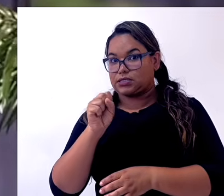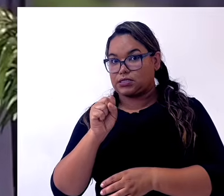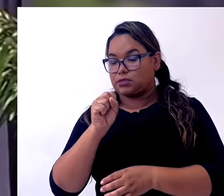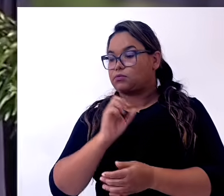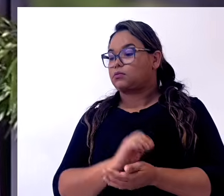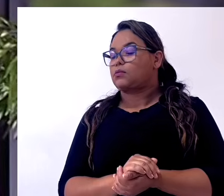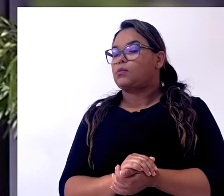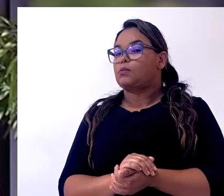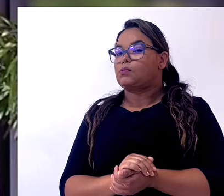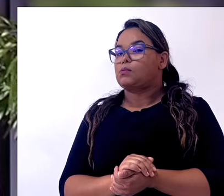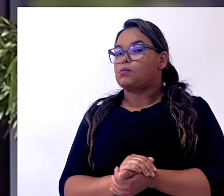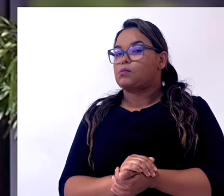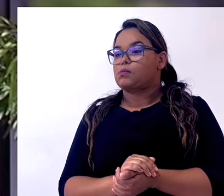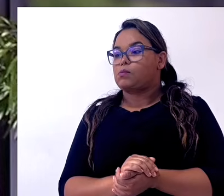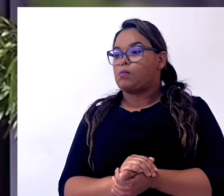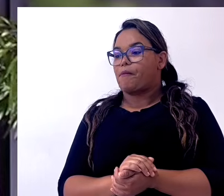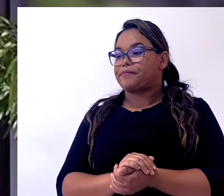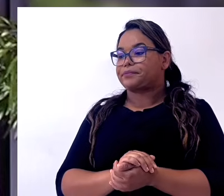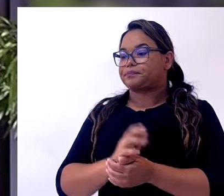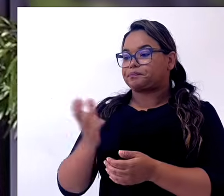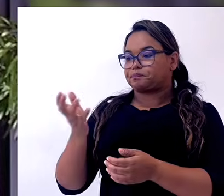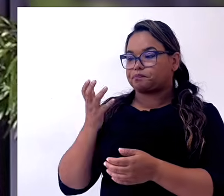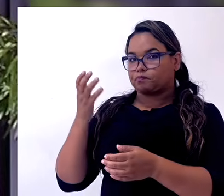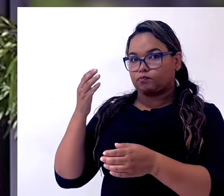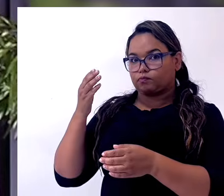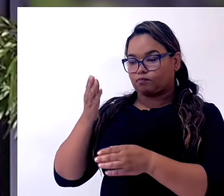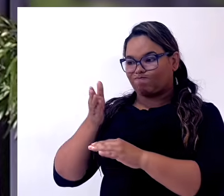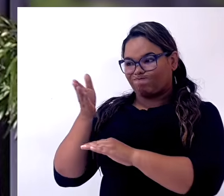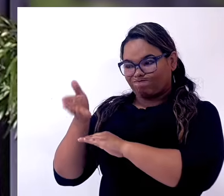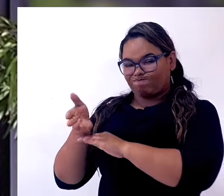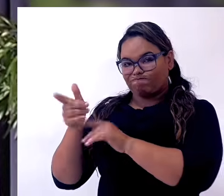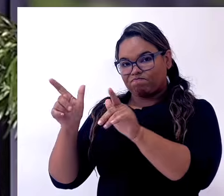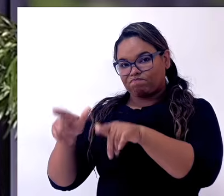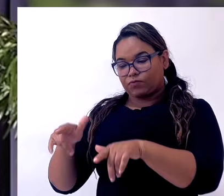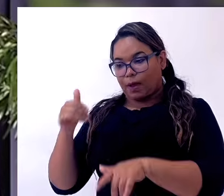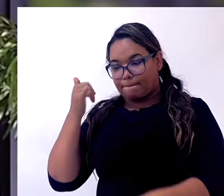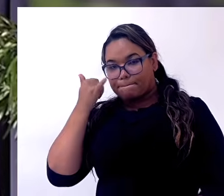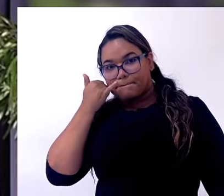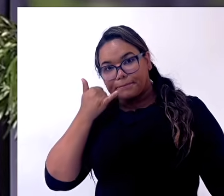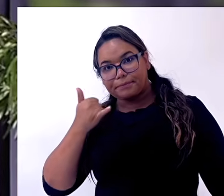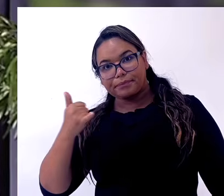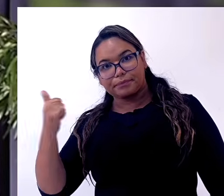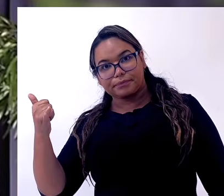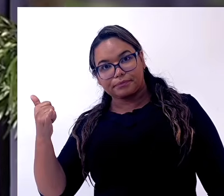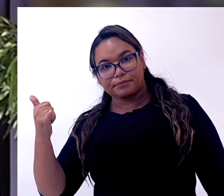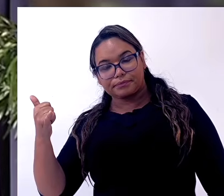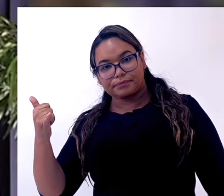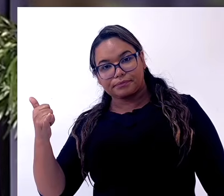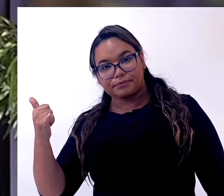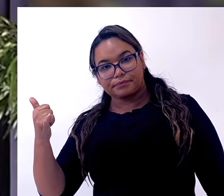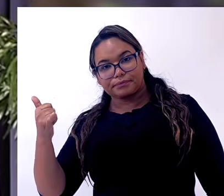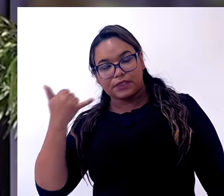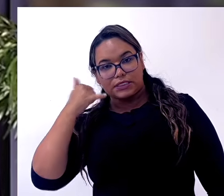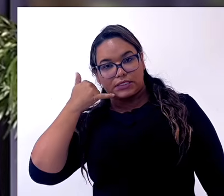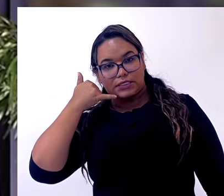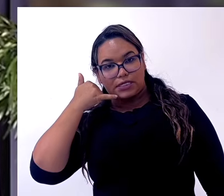sentido. E, aparentemente, houve ligações telefônicas entre a aeronave e o Pentágono.